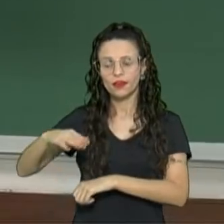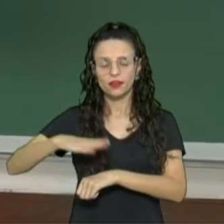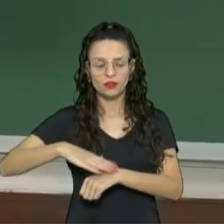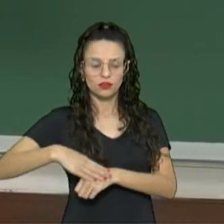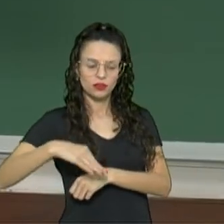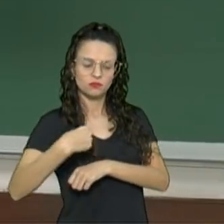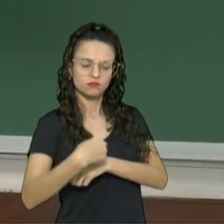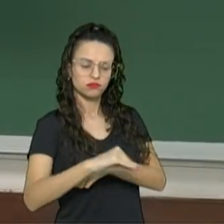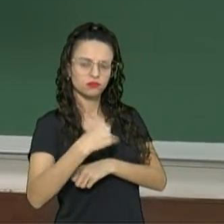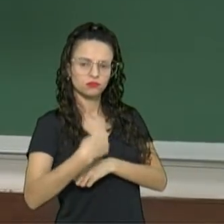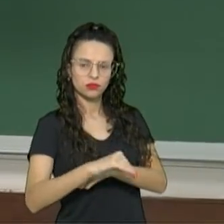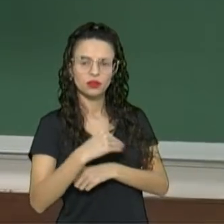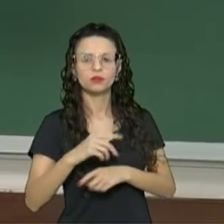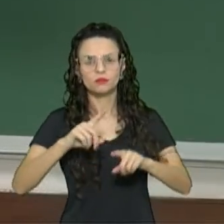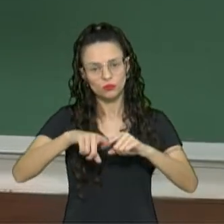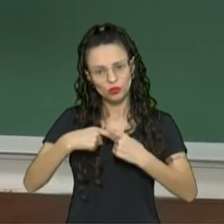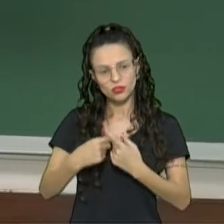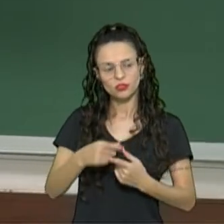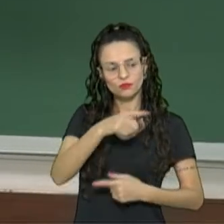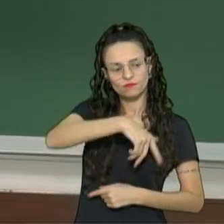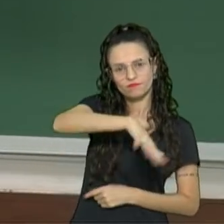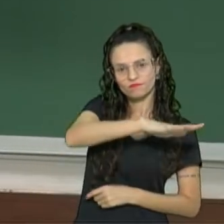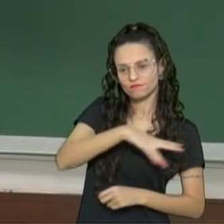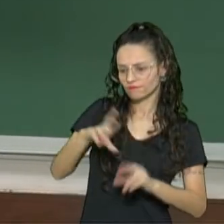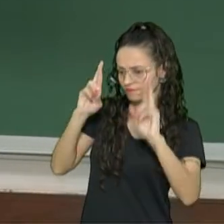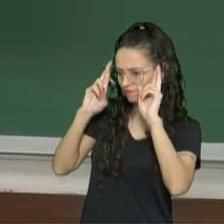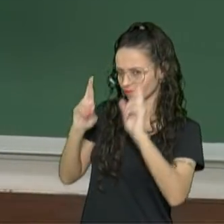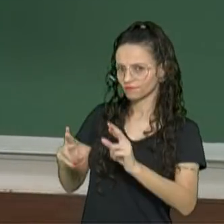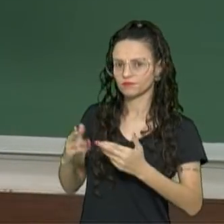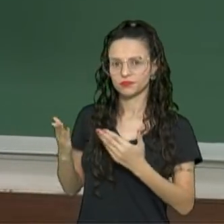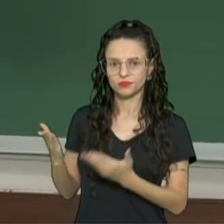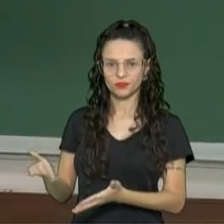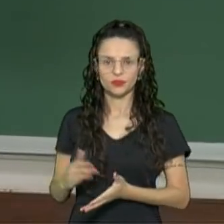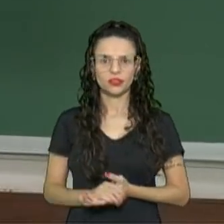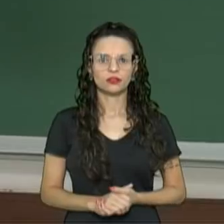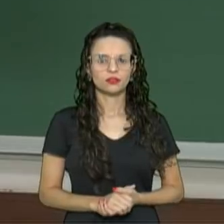esse conhecimento. Então, por isso ele é muito respeitado.